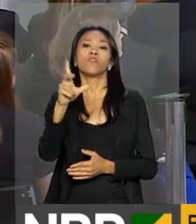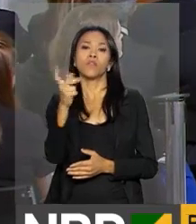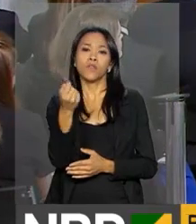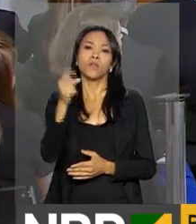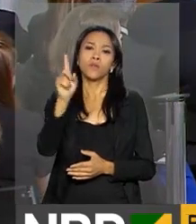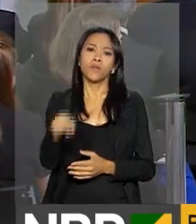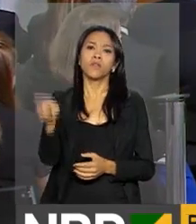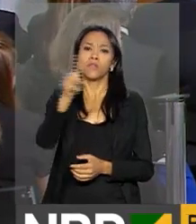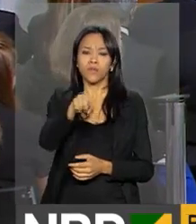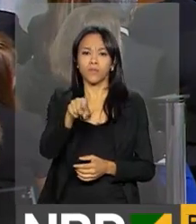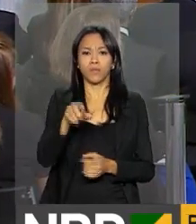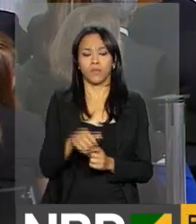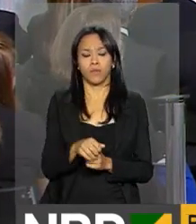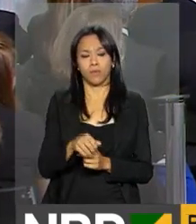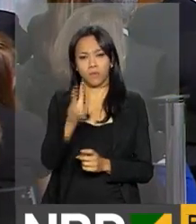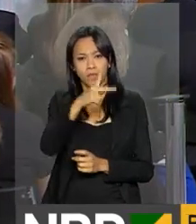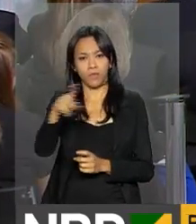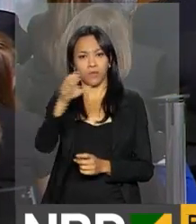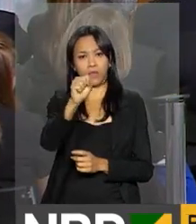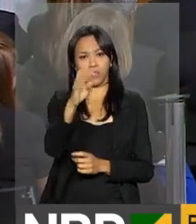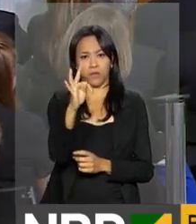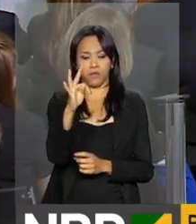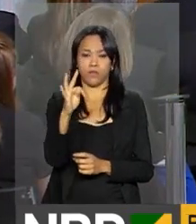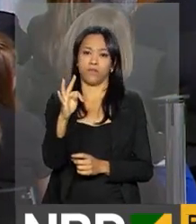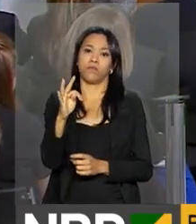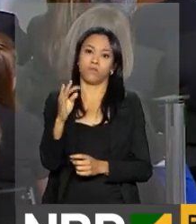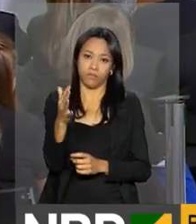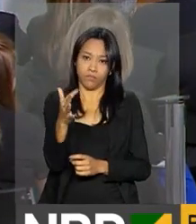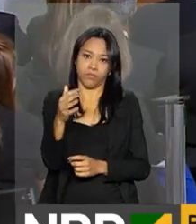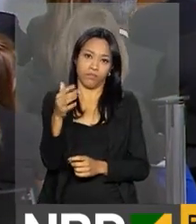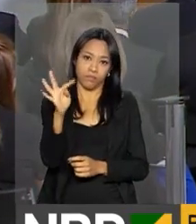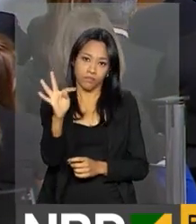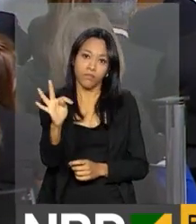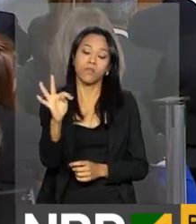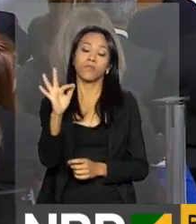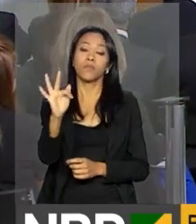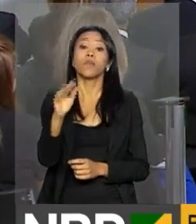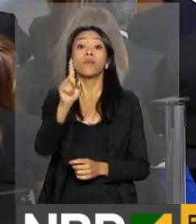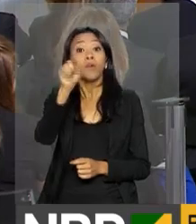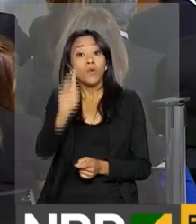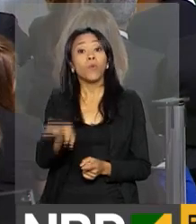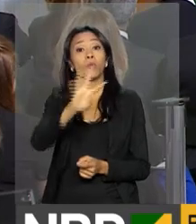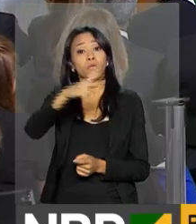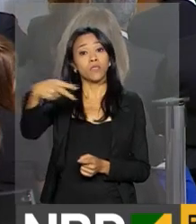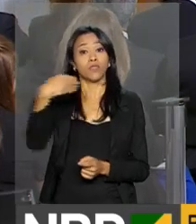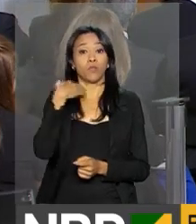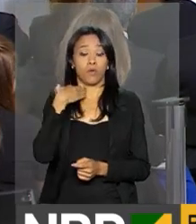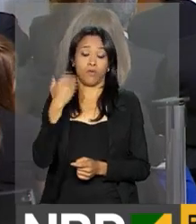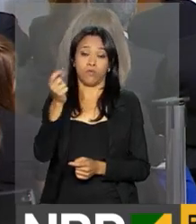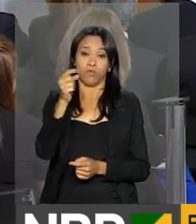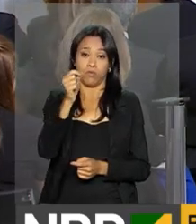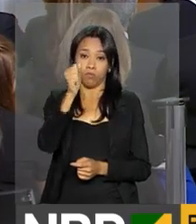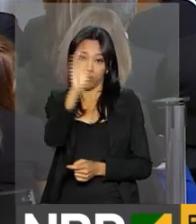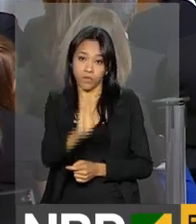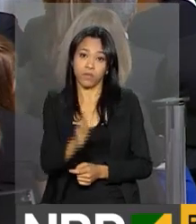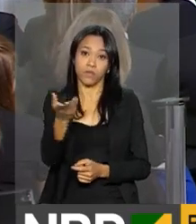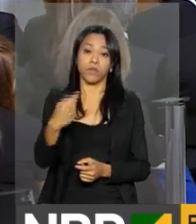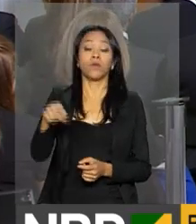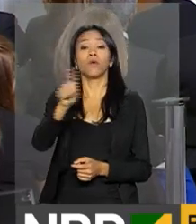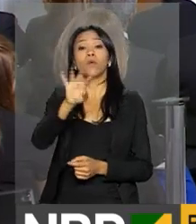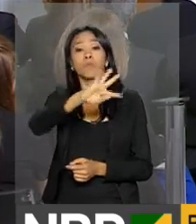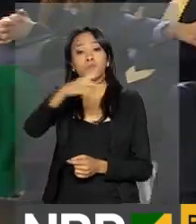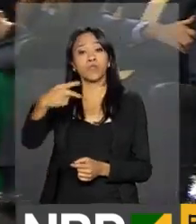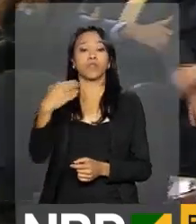Superior do Trabalho, o Paulo Caffarelli, presidente do Banco do Brasil, Gilberto Ock, presidente da Caixa, o